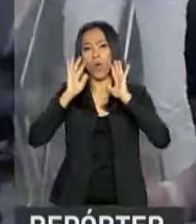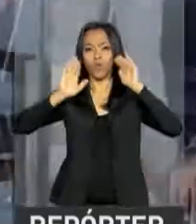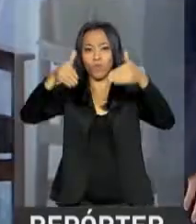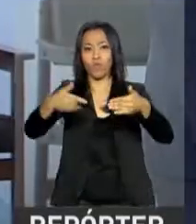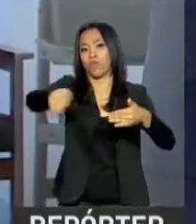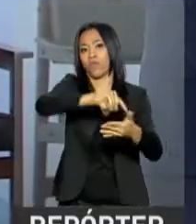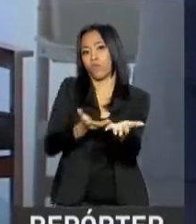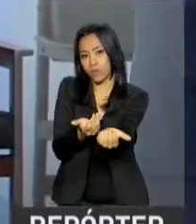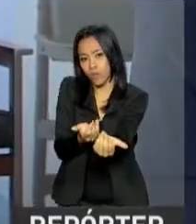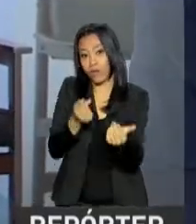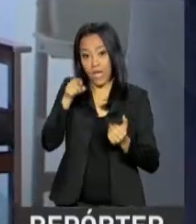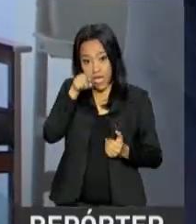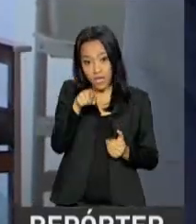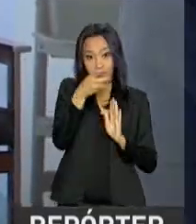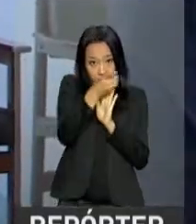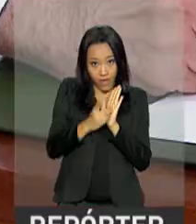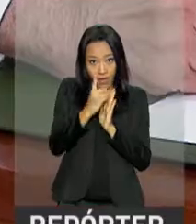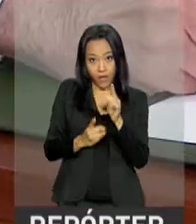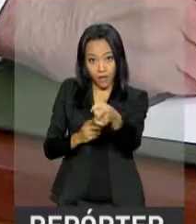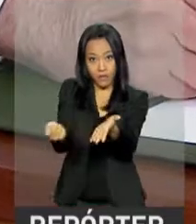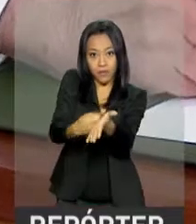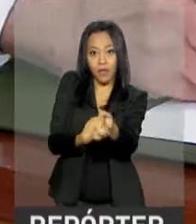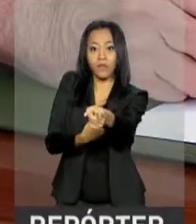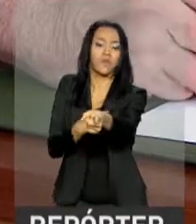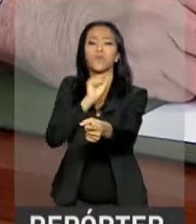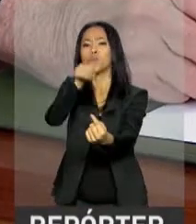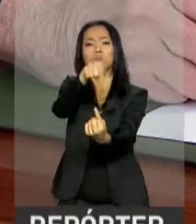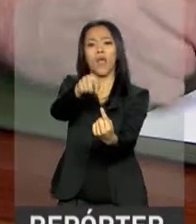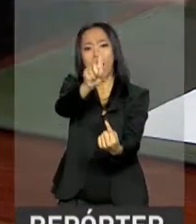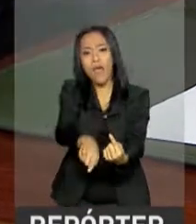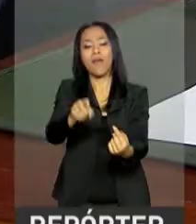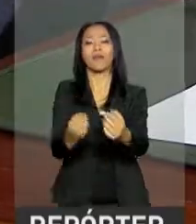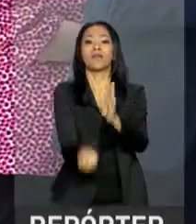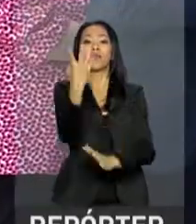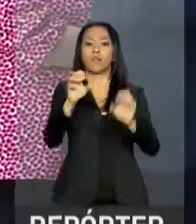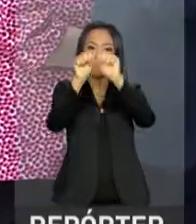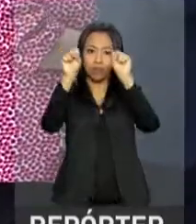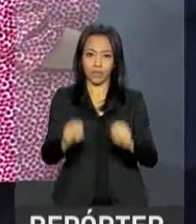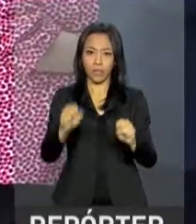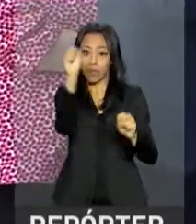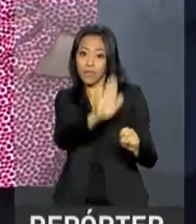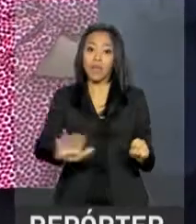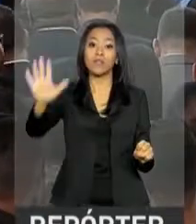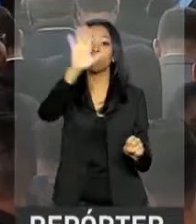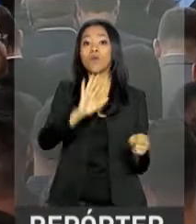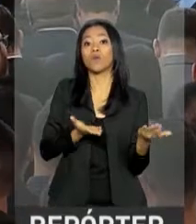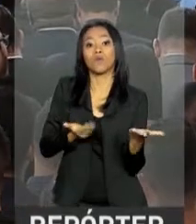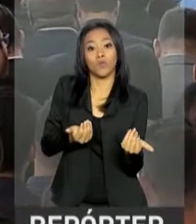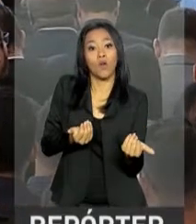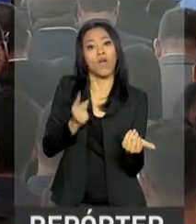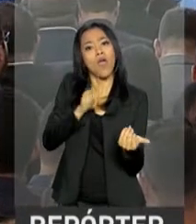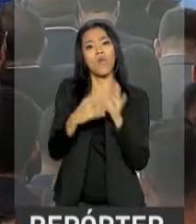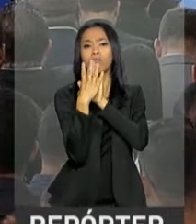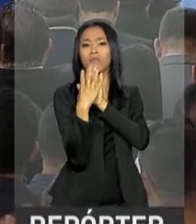jovens o decreto assinado prevê a regulamentação do sistema nacional de juventude o sina juve um